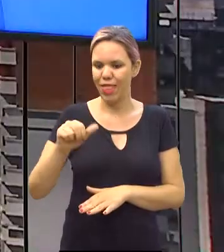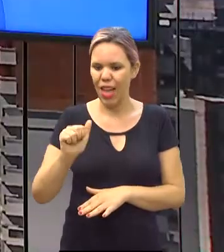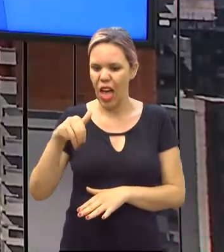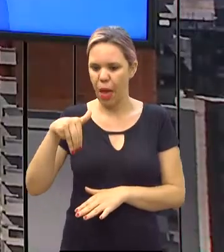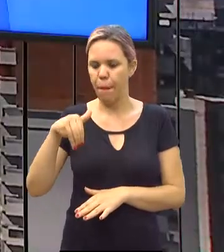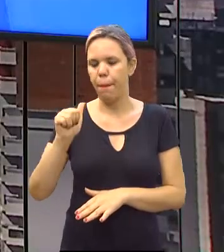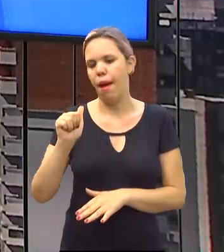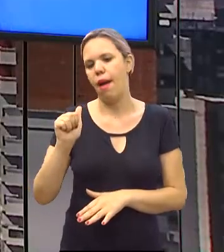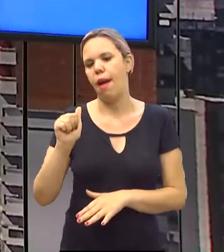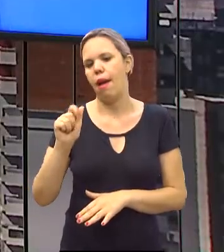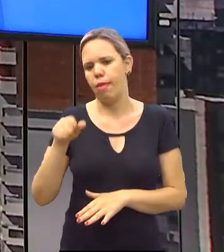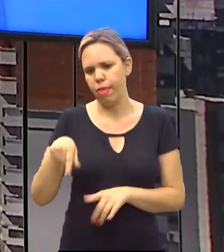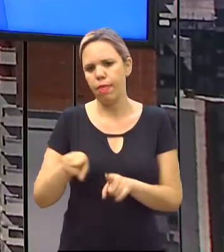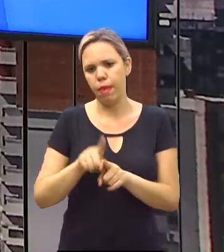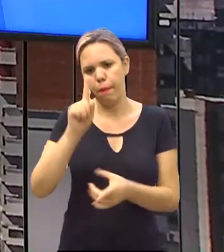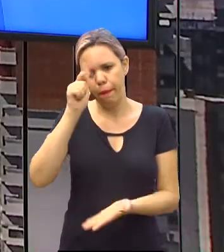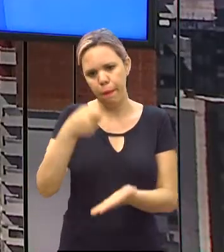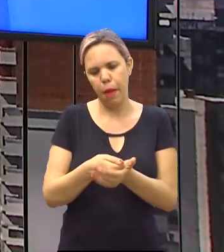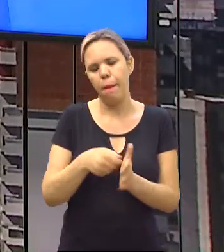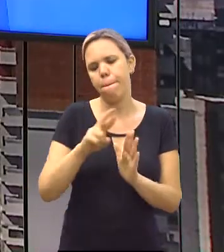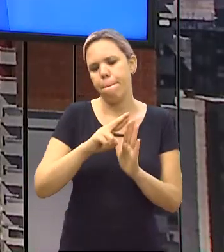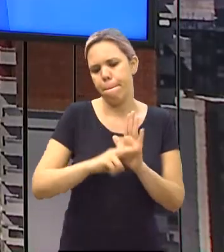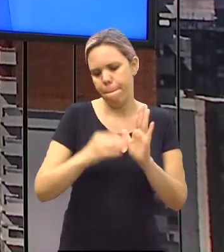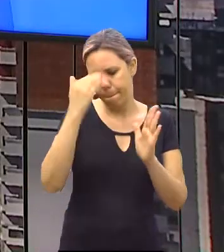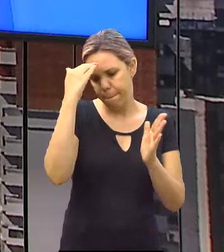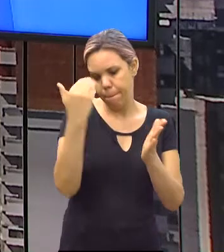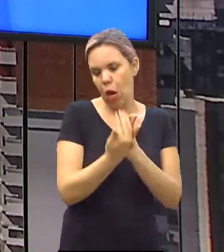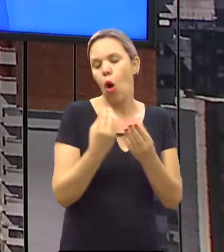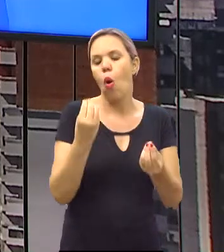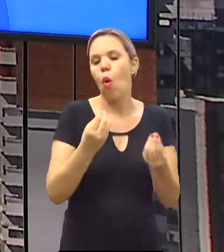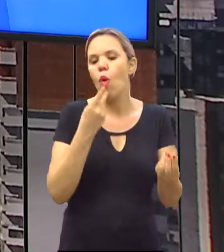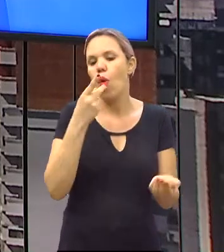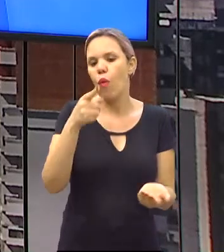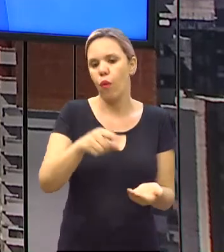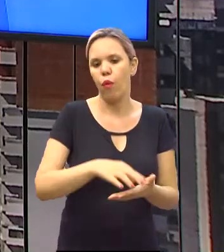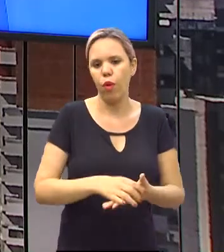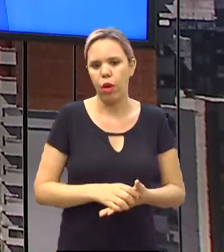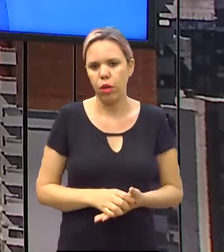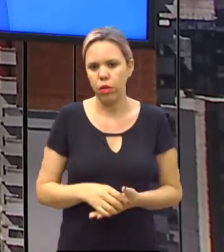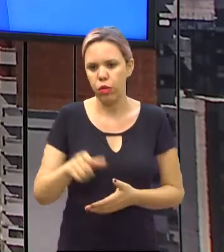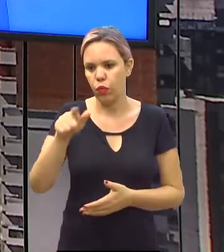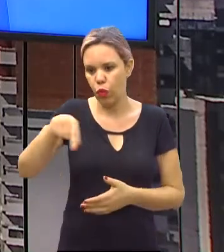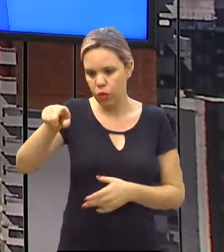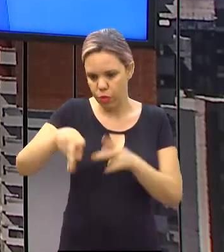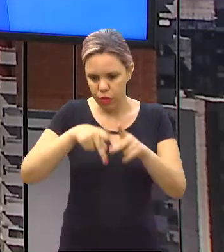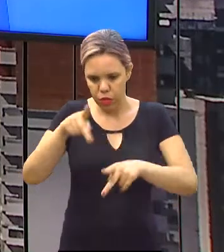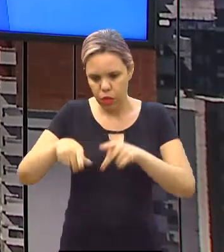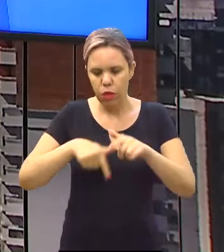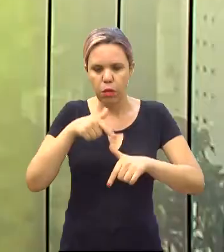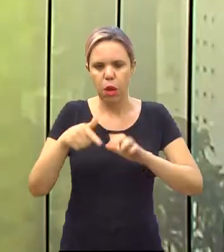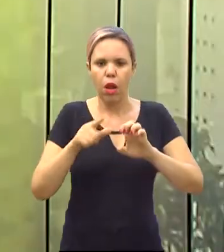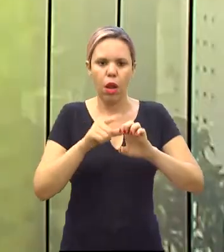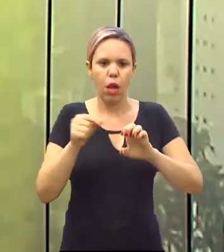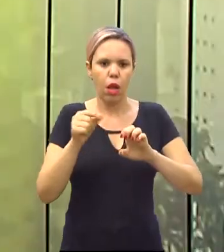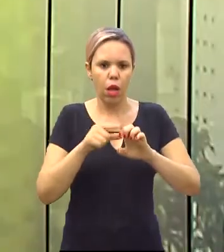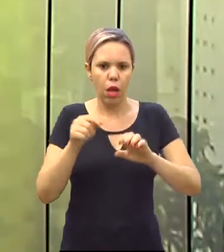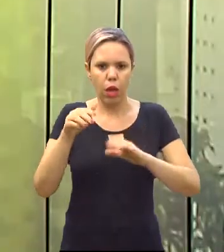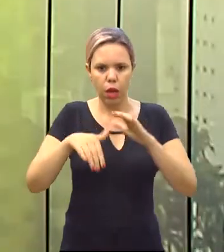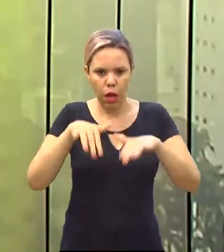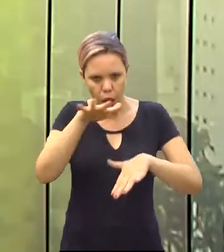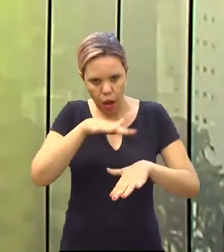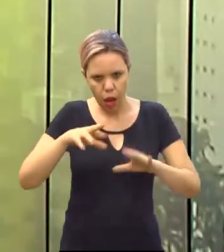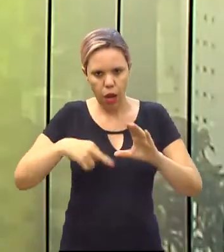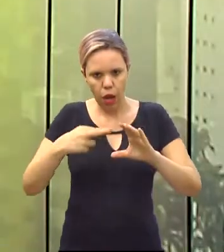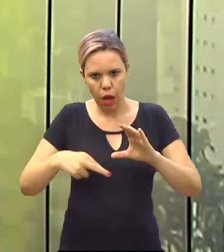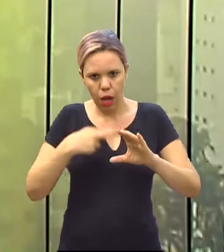e que também estabelece esses critérios. Eu queria que você falasse um pouquinho de vocês que empreendem nesse setor, quais